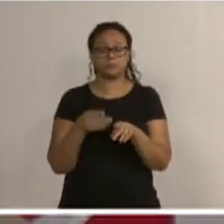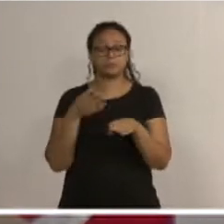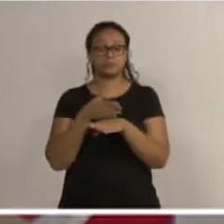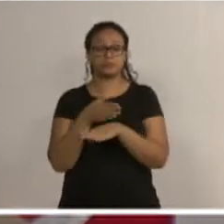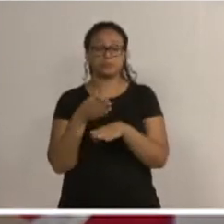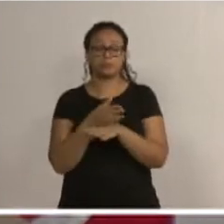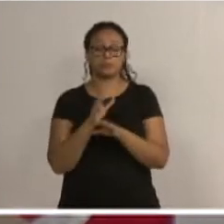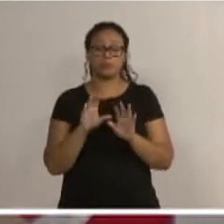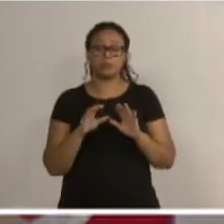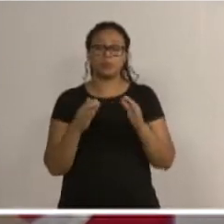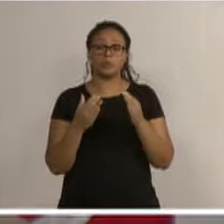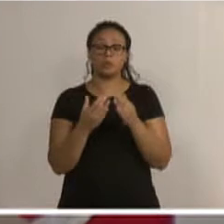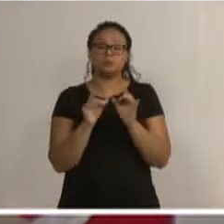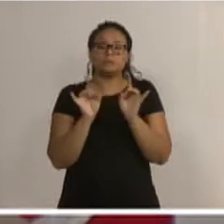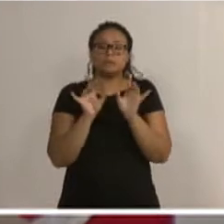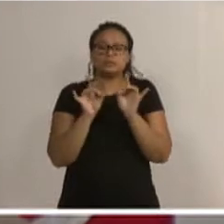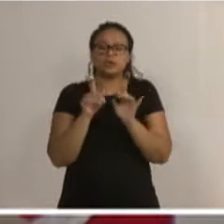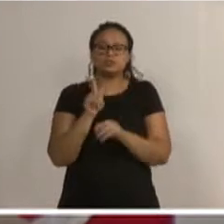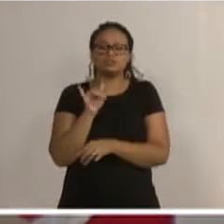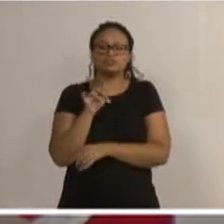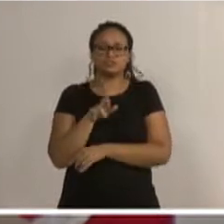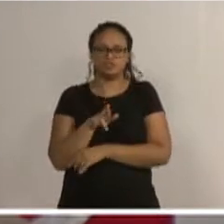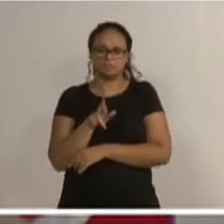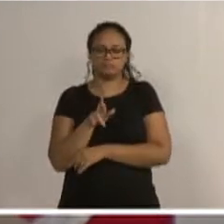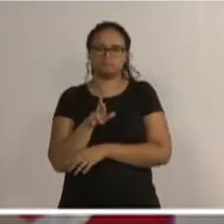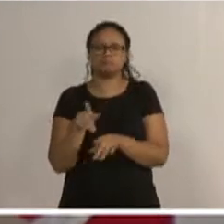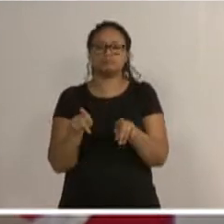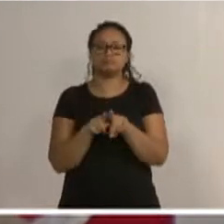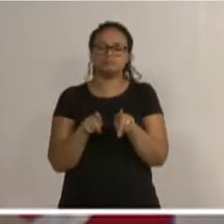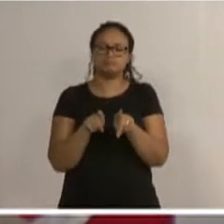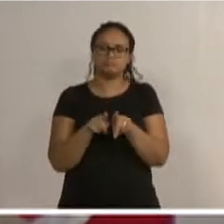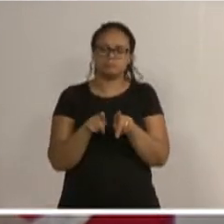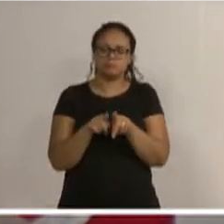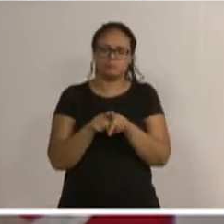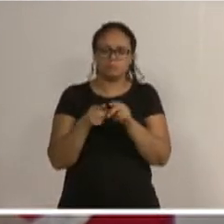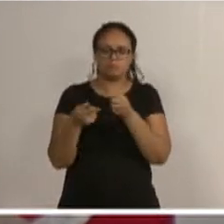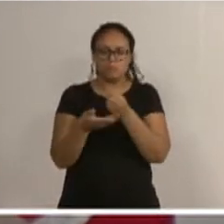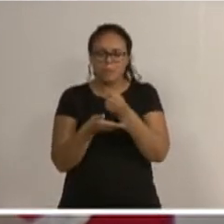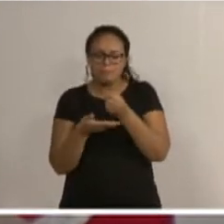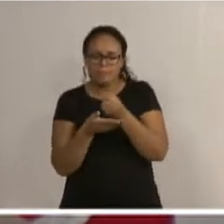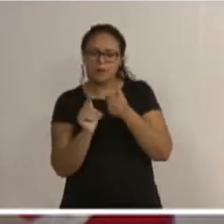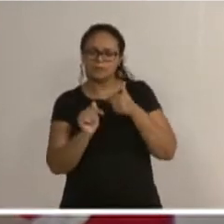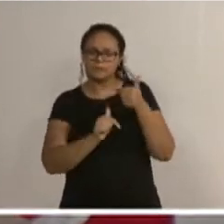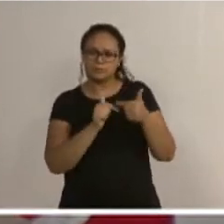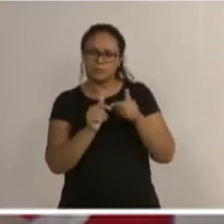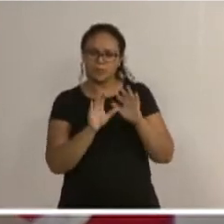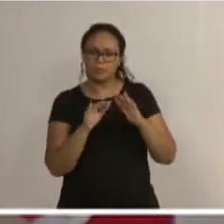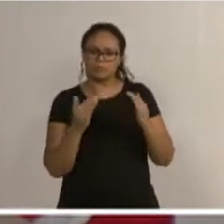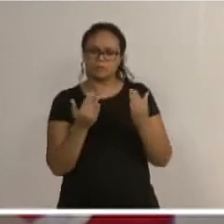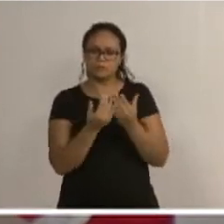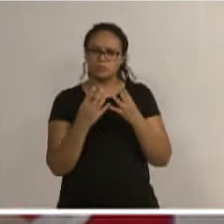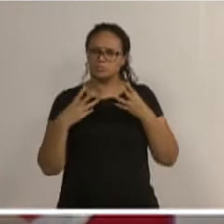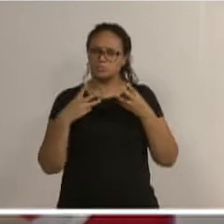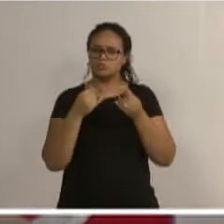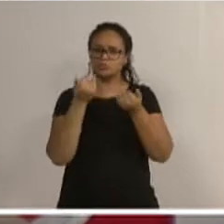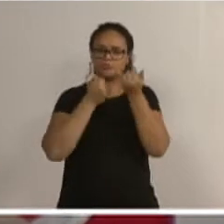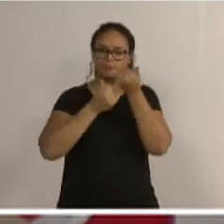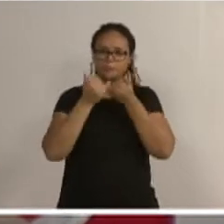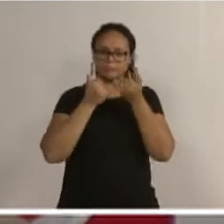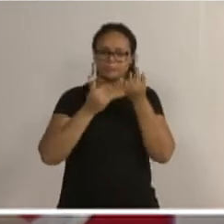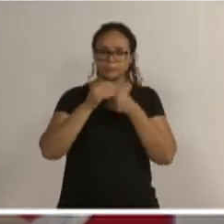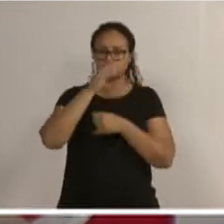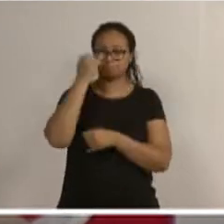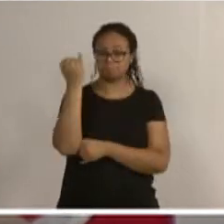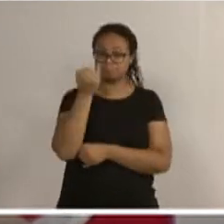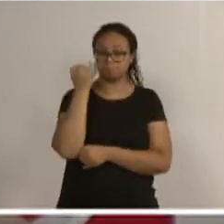Comissão Especial Mista da AGIR, subsidiando os trabalhos da comissão, com todas as informações necessárias, para